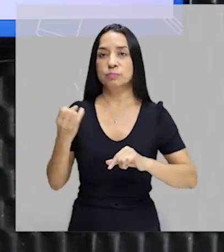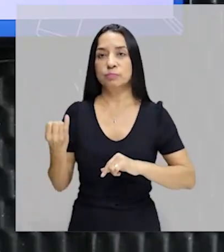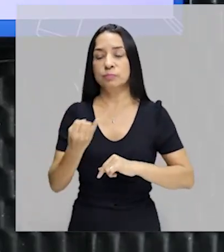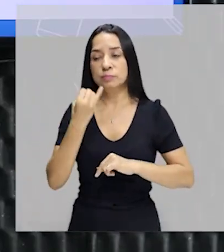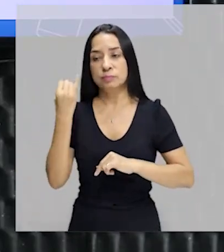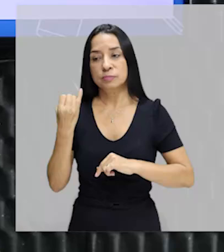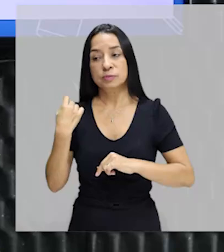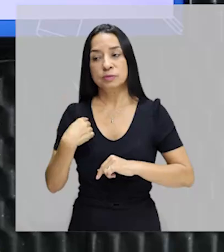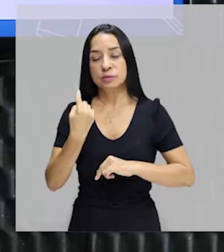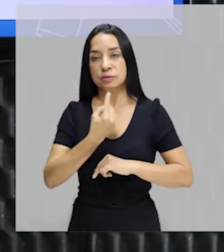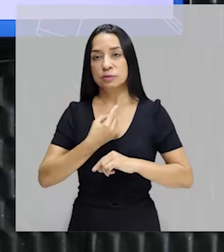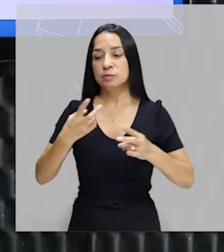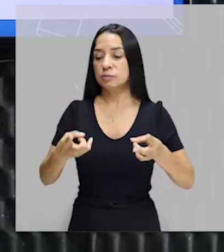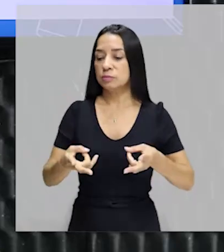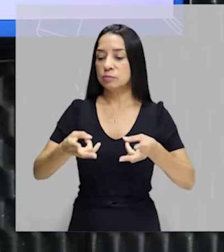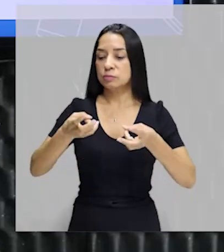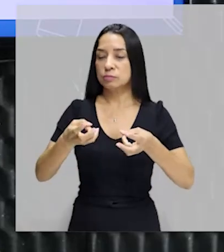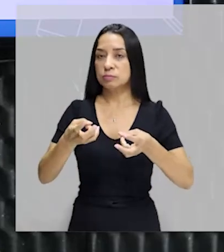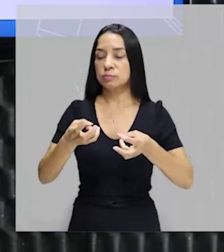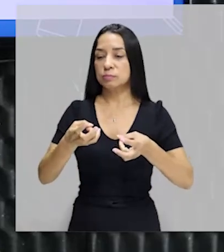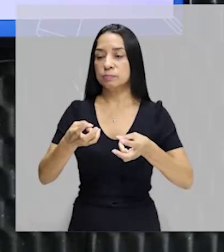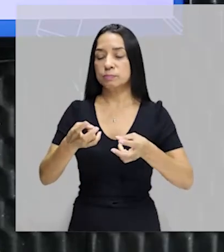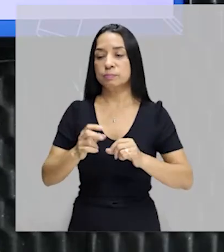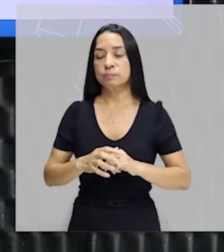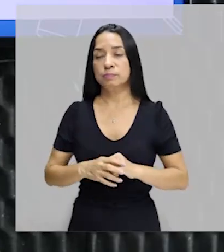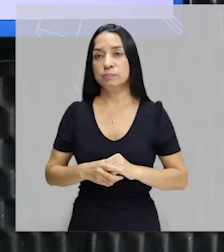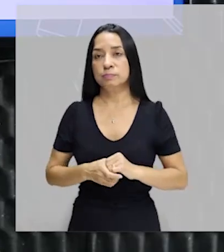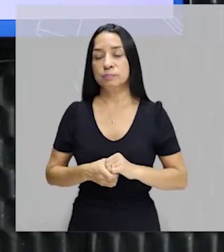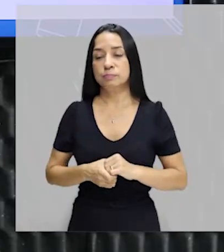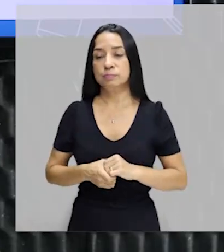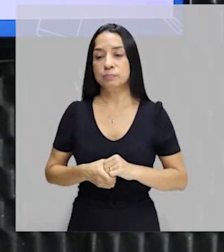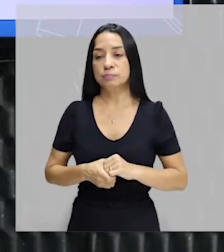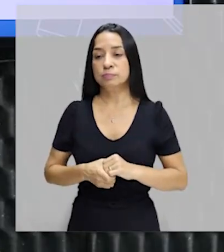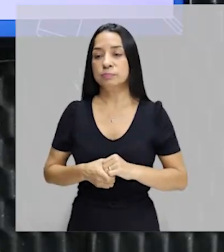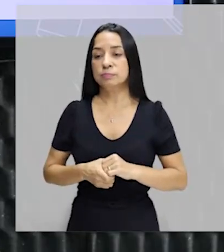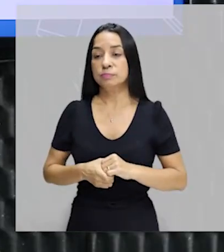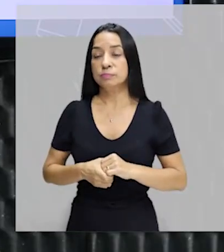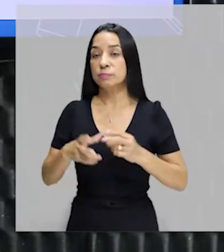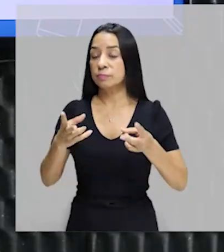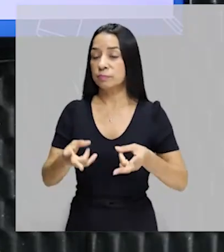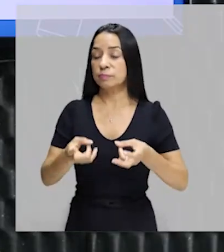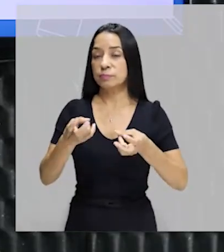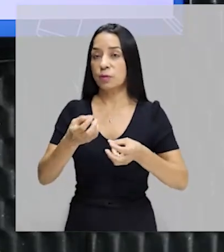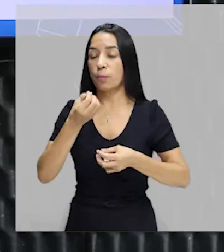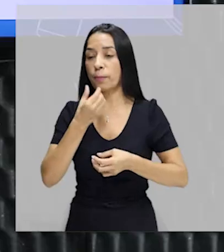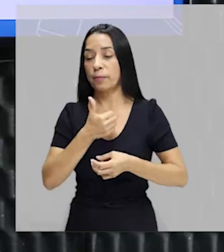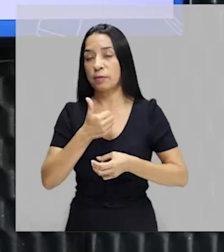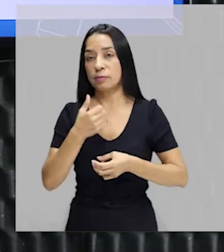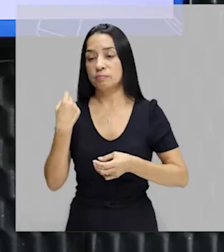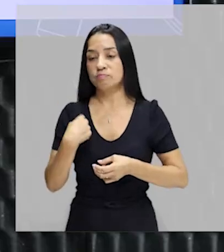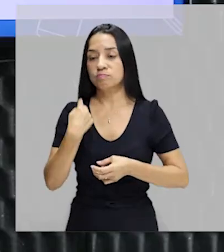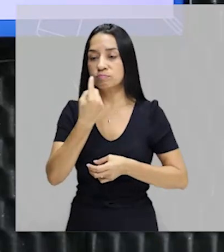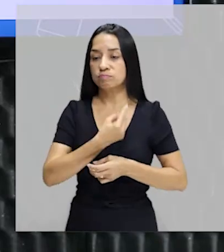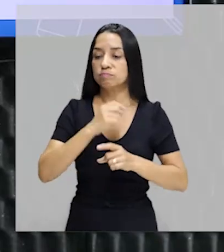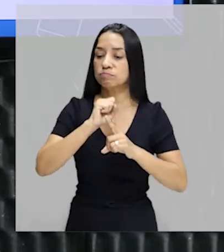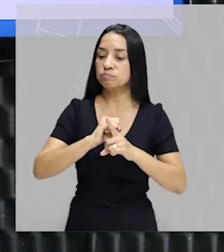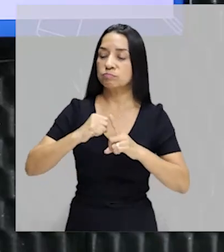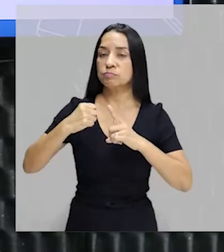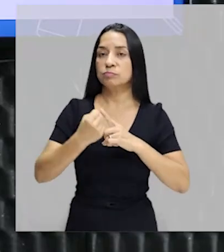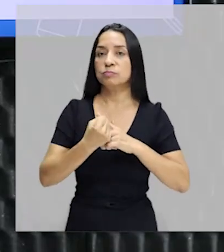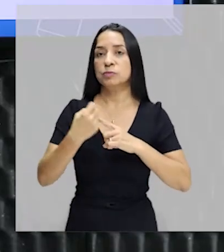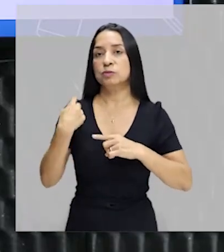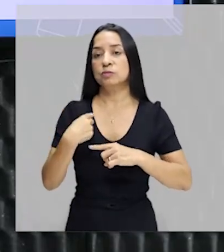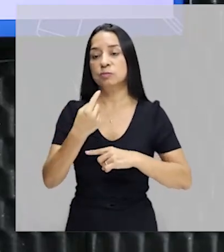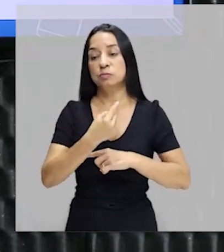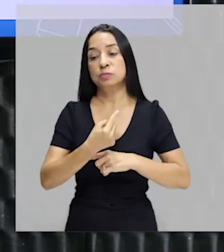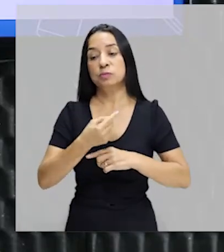a gente possa observar isso, notem bem que em nossa sociedade, quando você fala